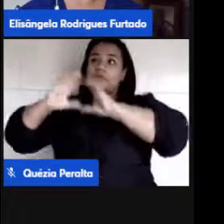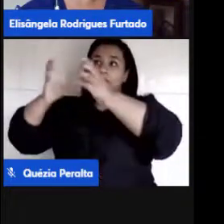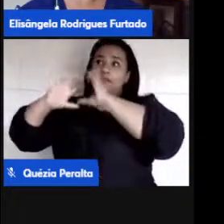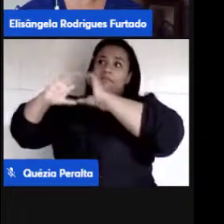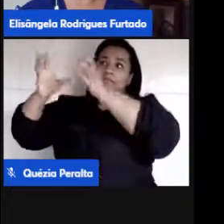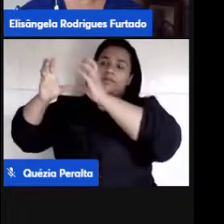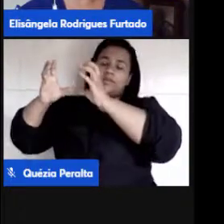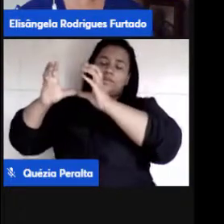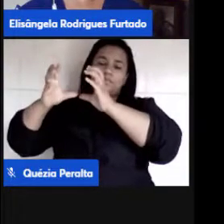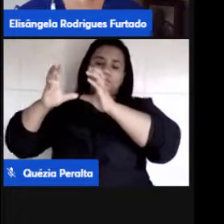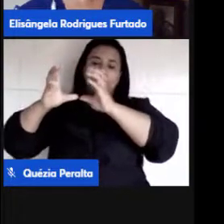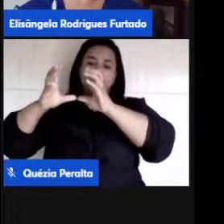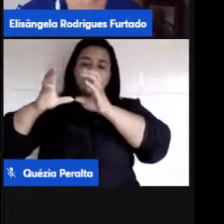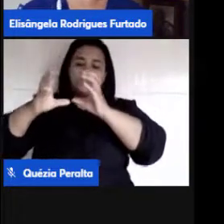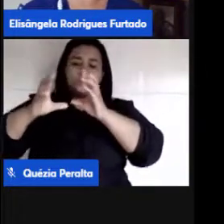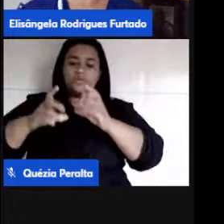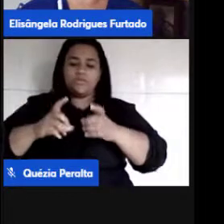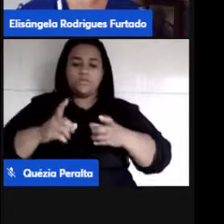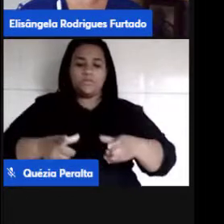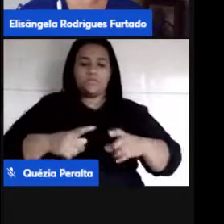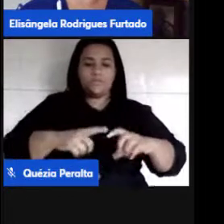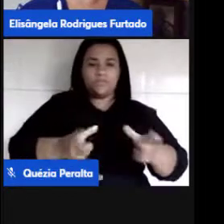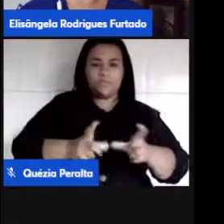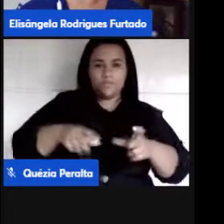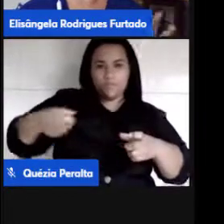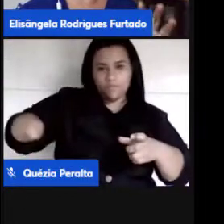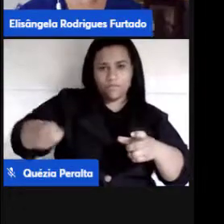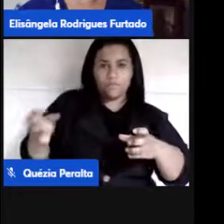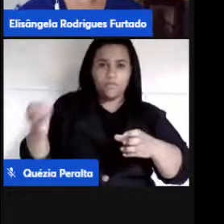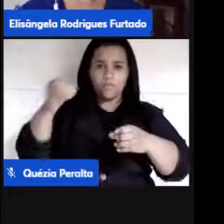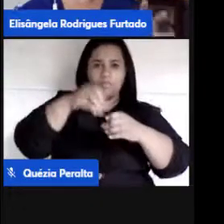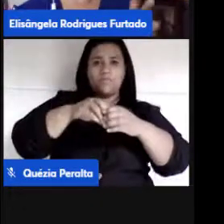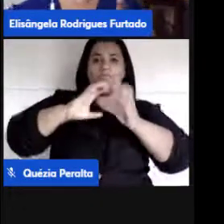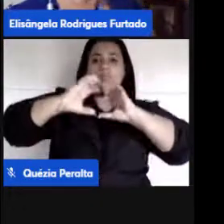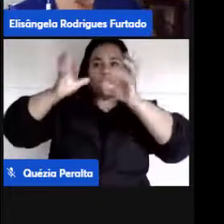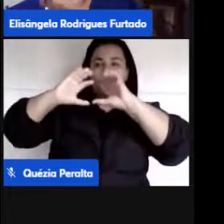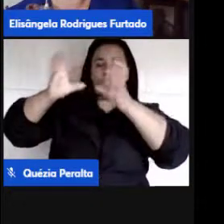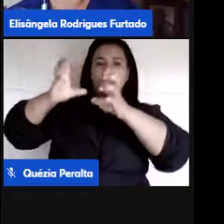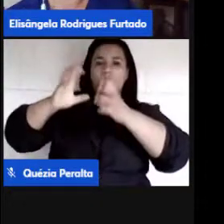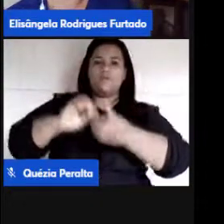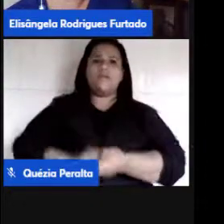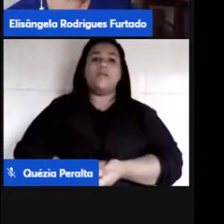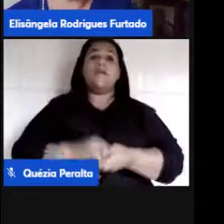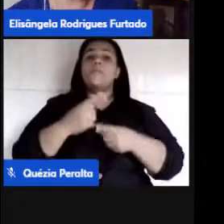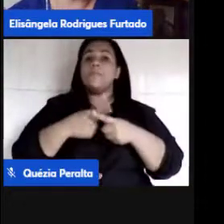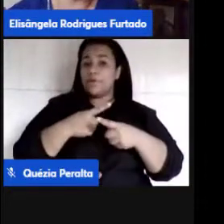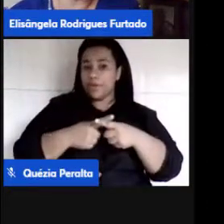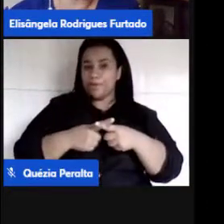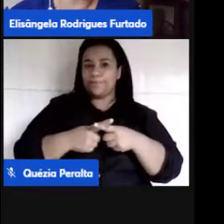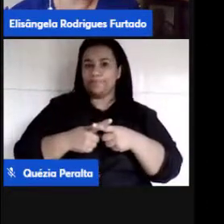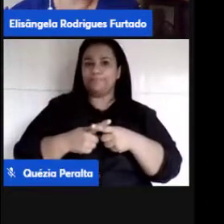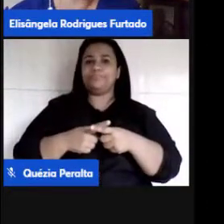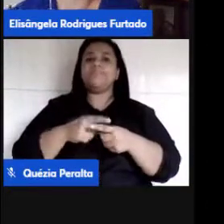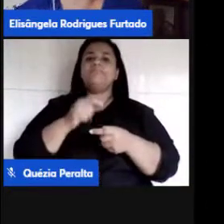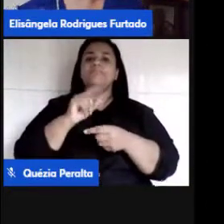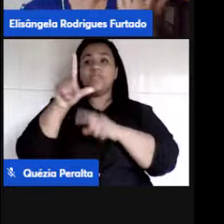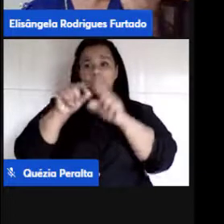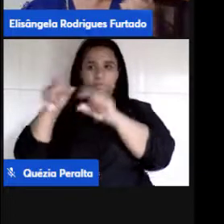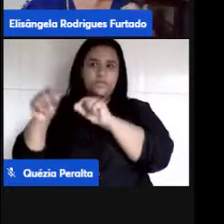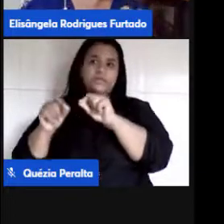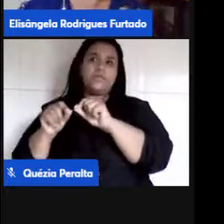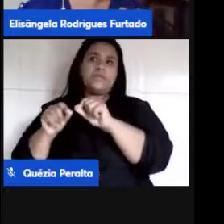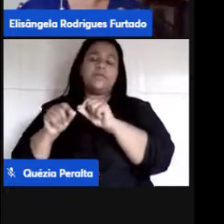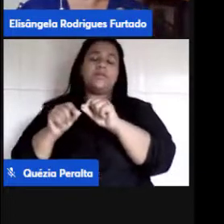no balde. Ah, mas por que você escolheu isso? Porque dentro de todas as atividades que eu vou fazer, eu também